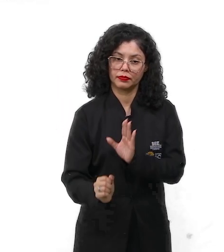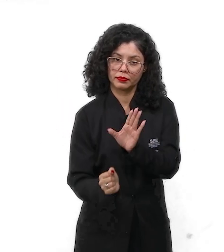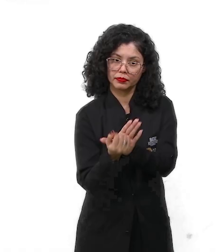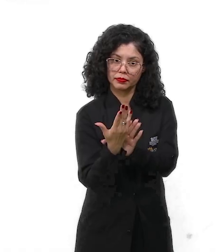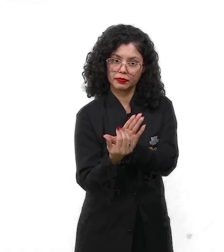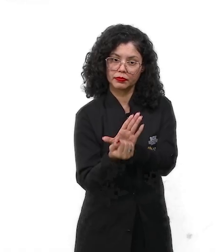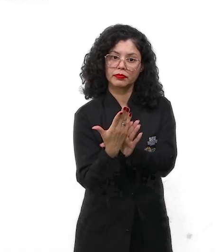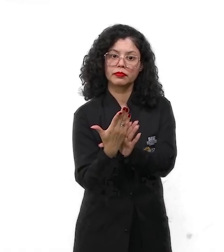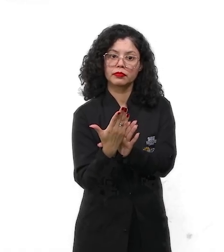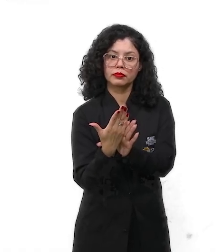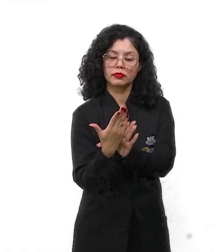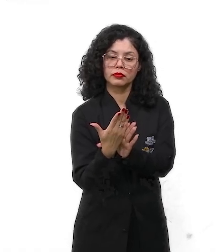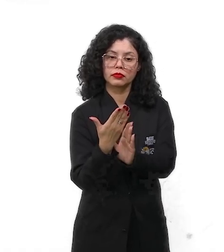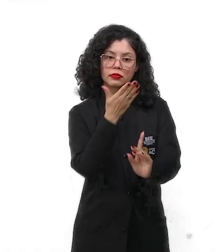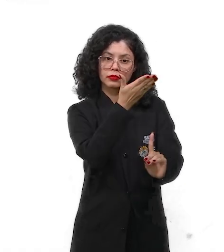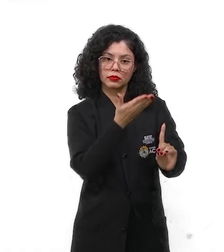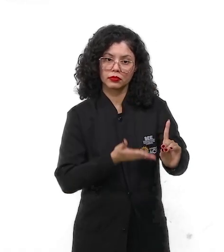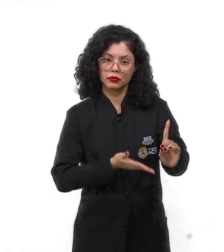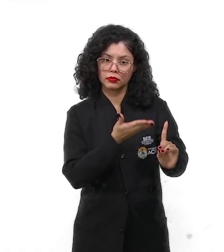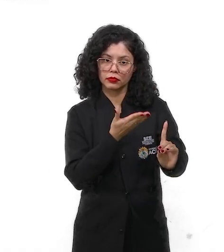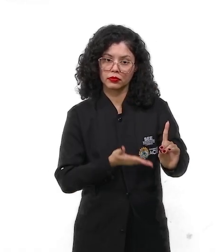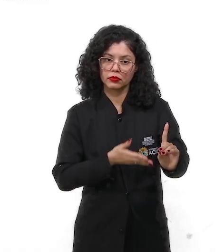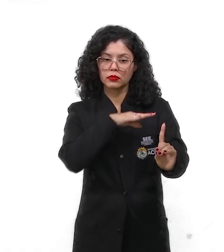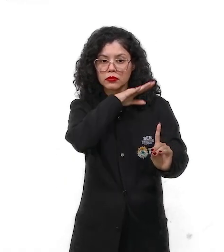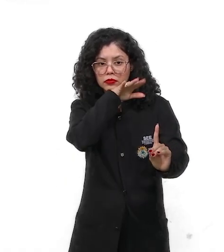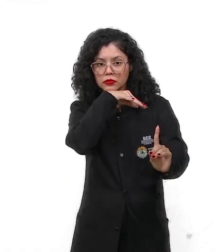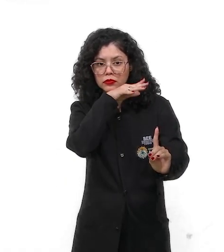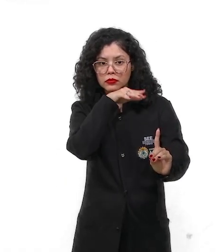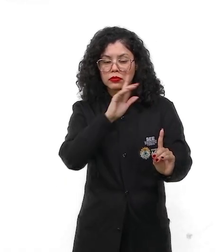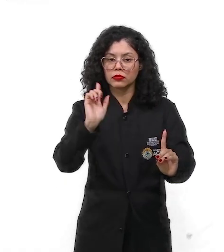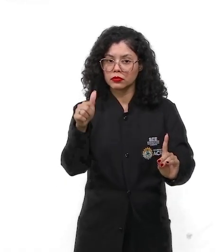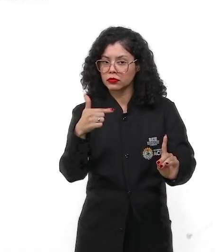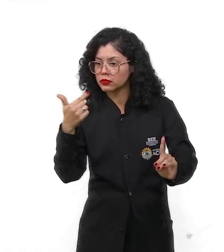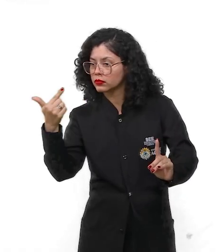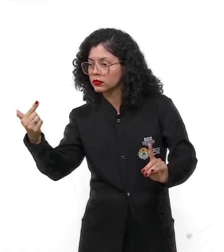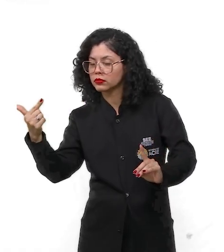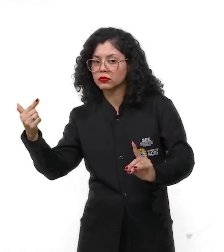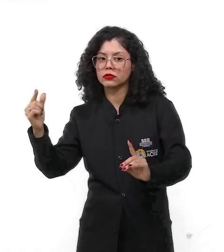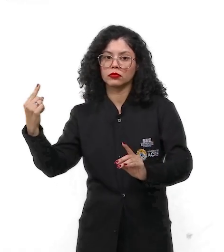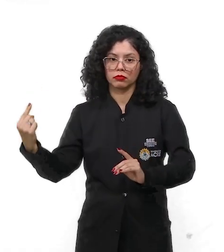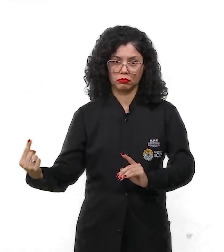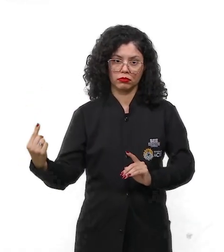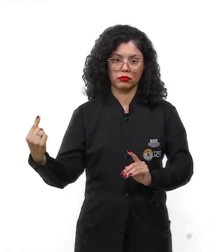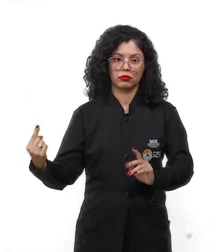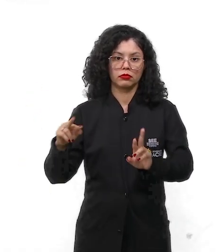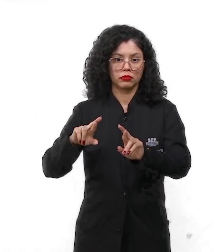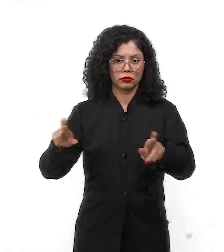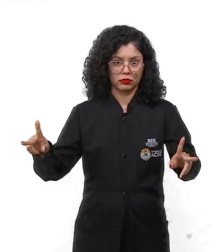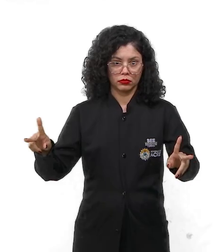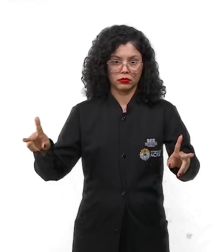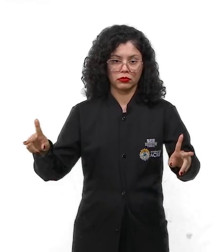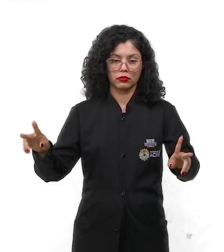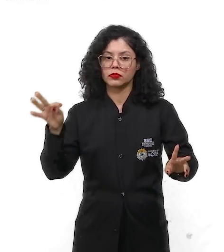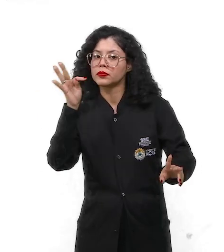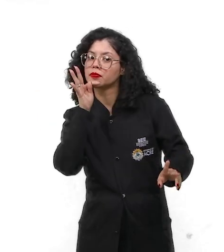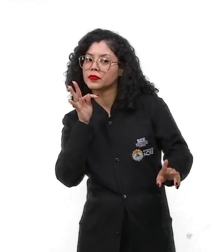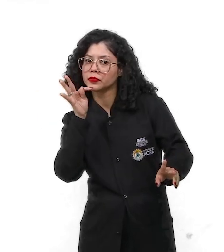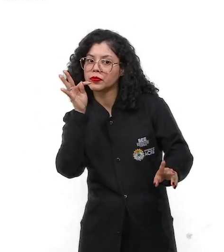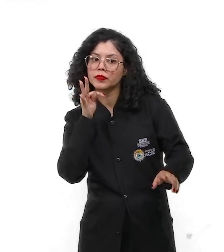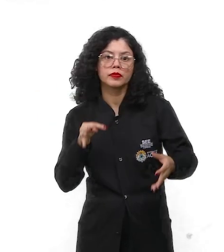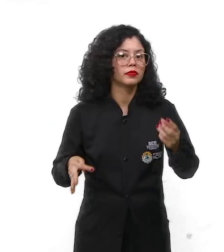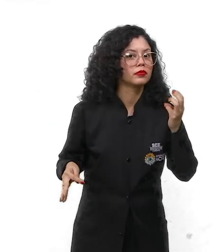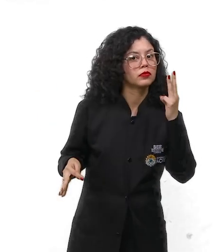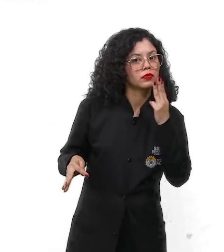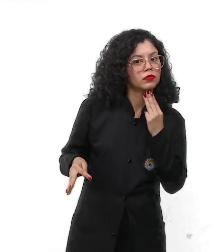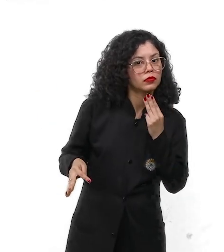reproduz um indivíduo de uma espécie com o indivíduo de uma outra espécie. Um macho de uma espécie e uma fêmea de outra espécie.